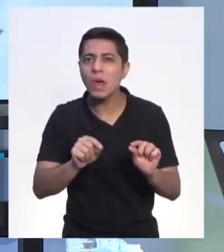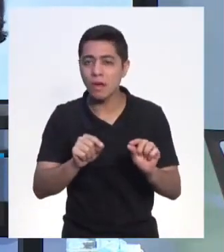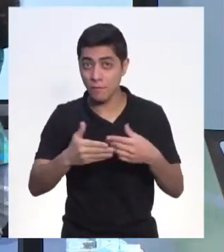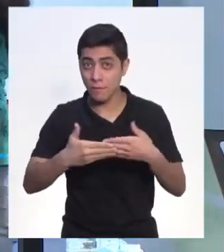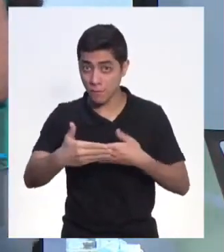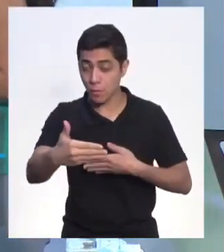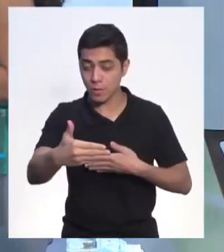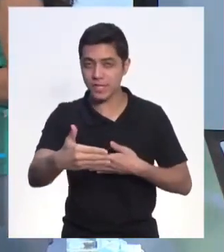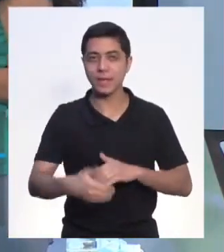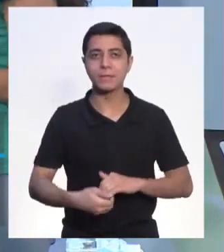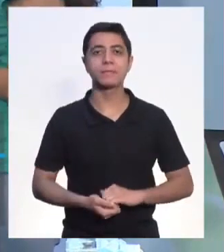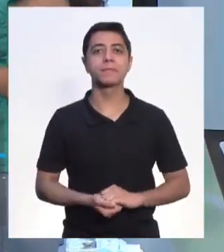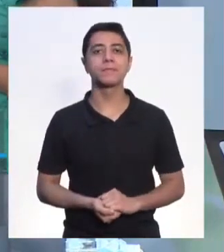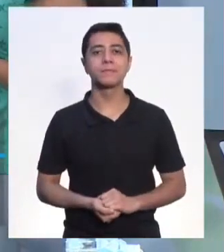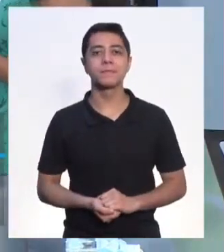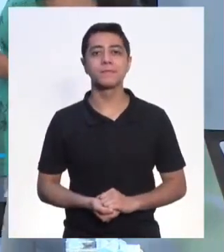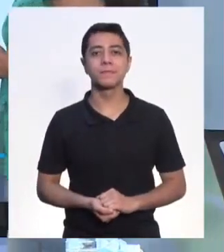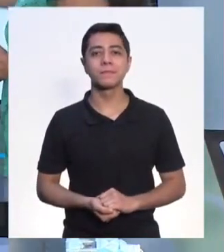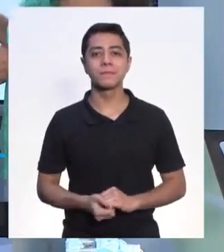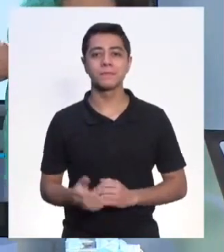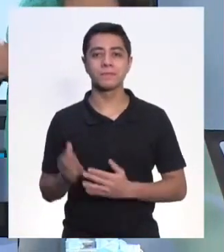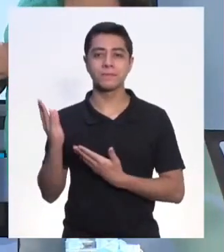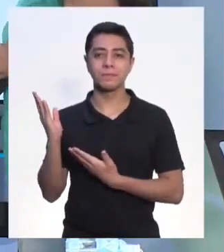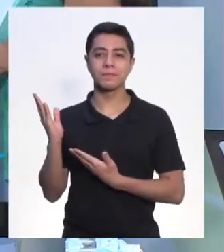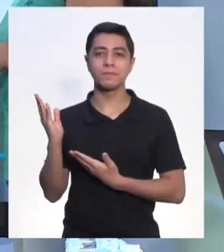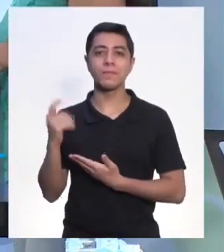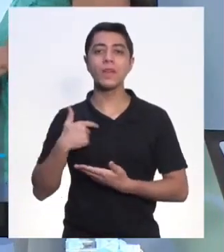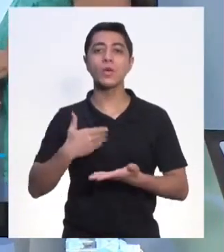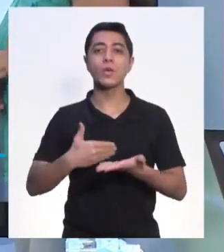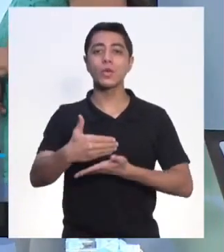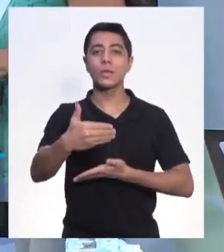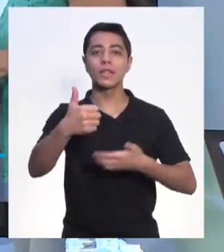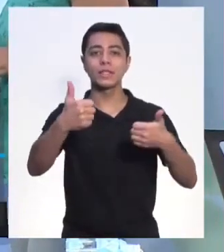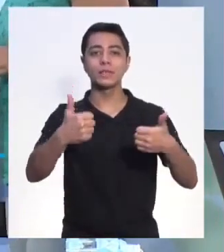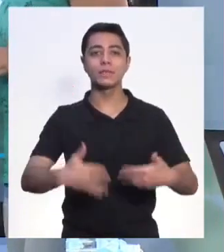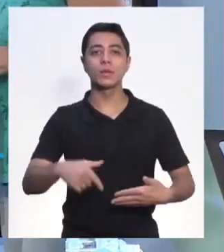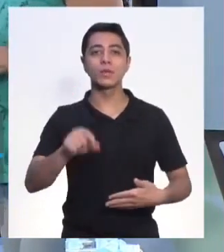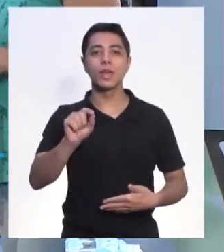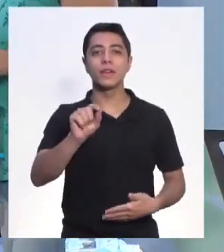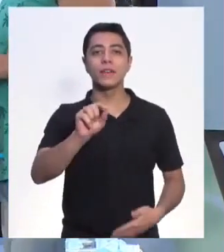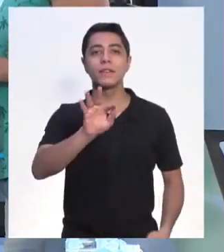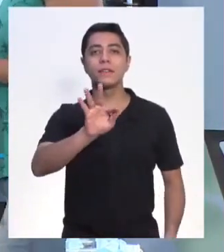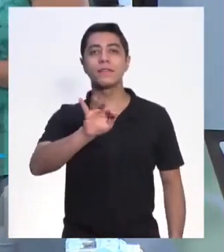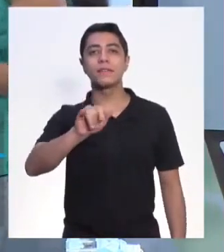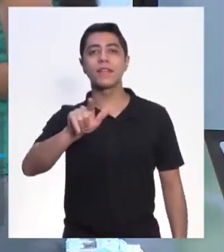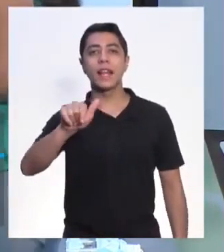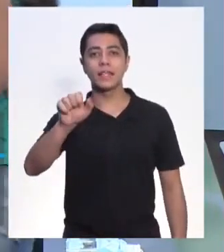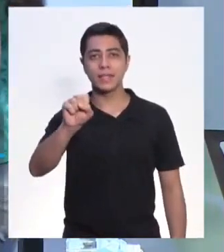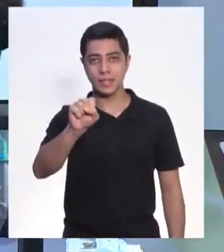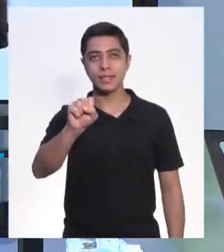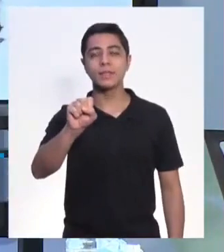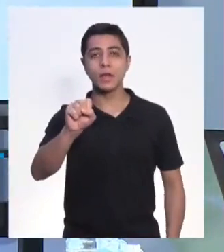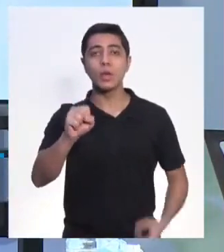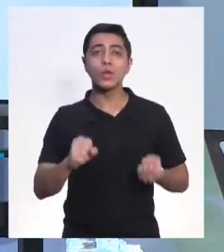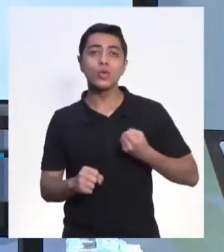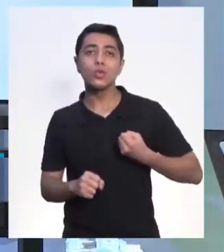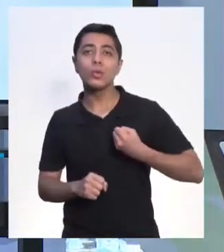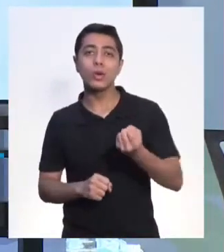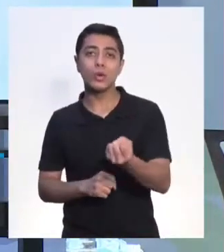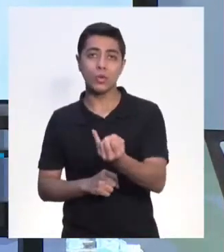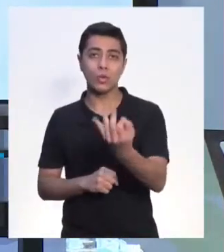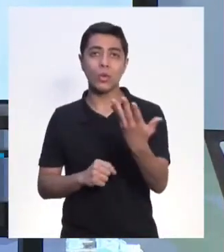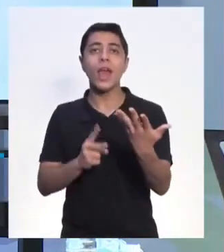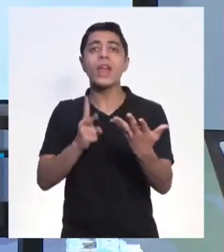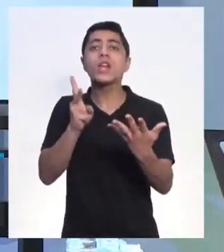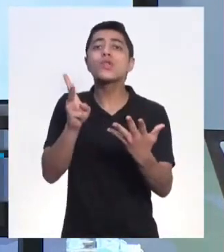vou começar falando para vocês a respeito das filas sem elementos repetidos. Muito bem. Imagine, por exemplo,